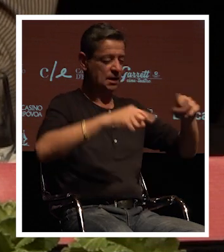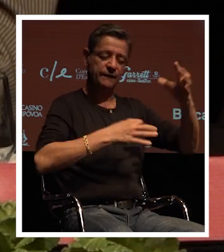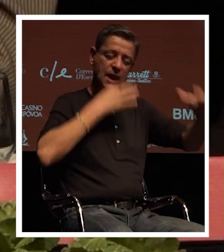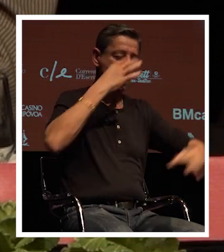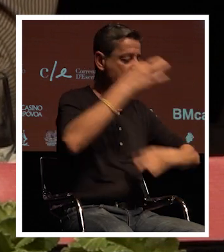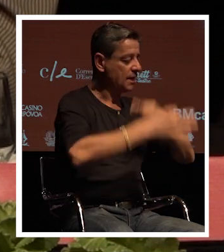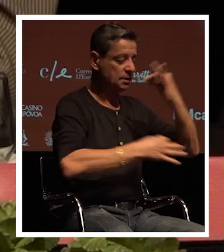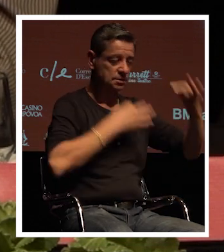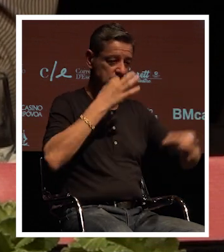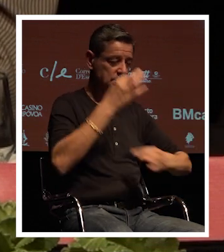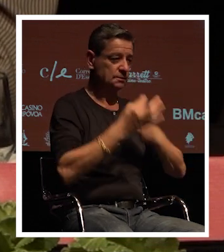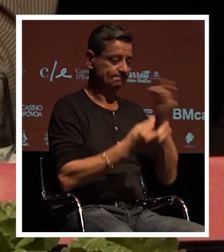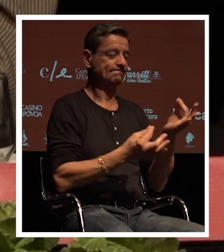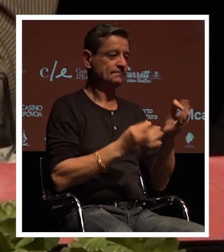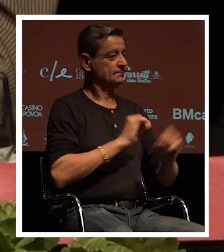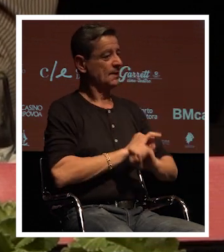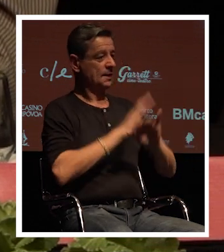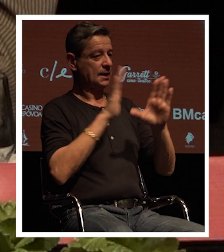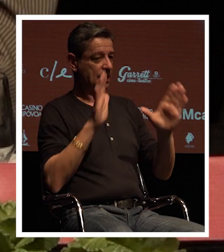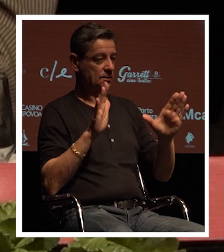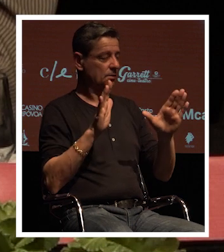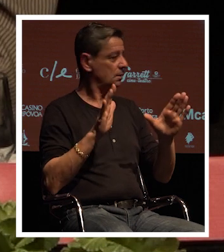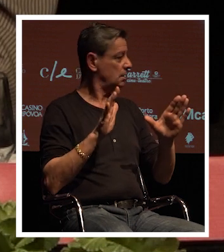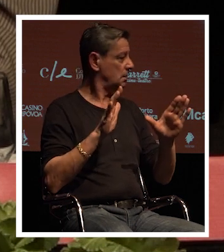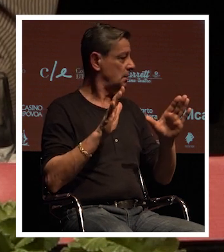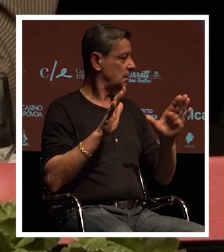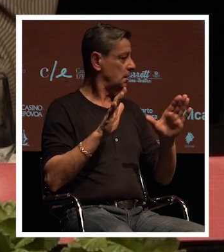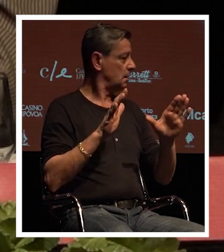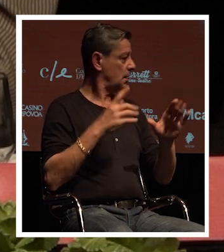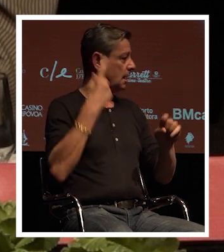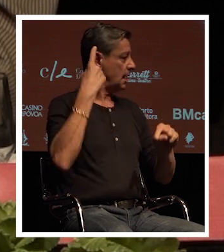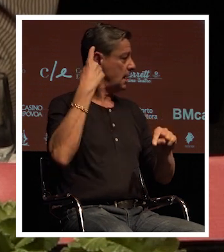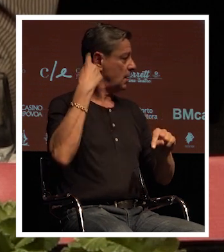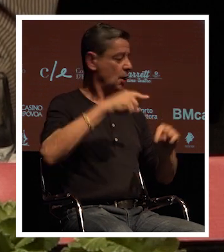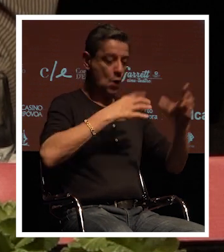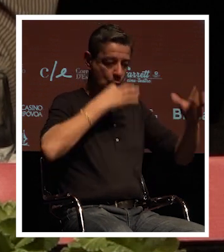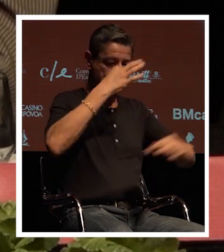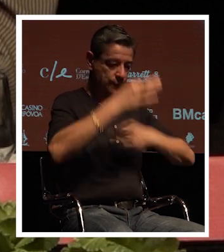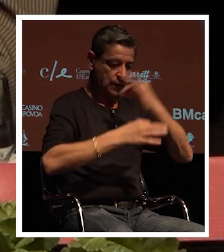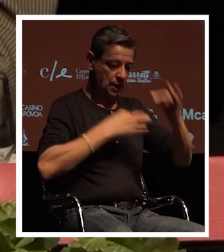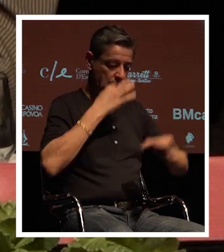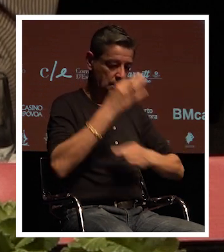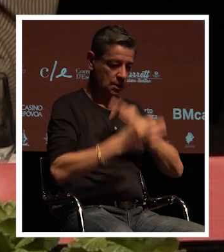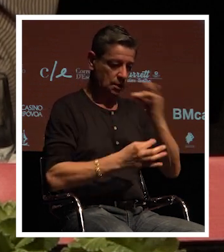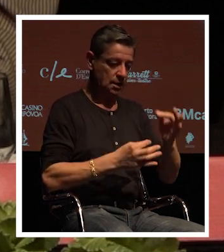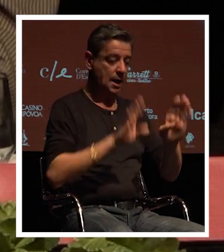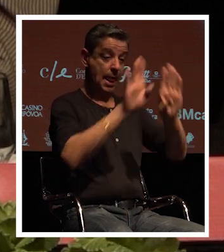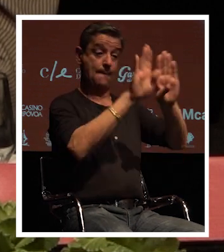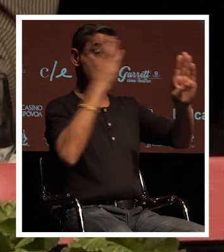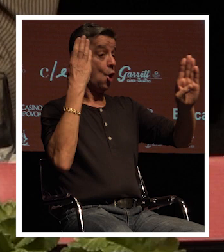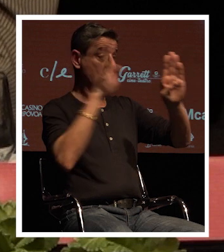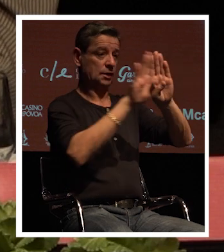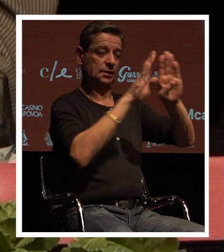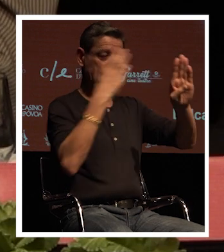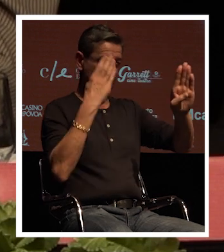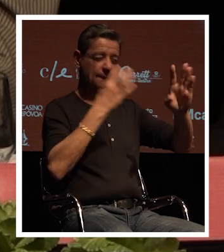faladas e que é É extraordinário Aliás ele fala não só na na na porta